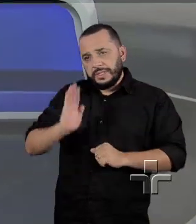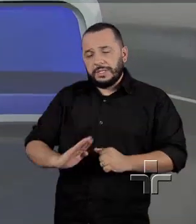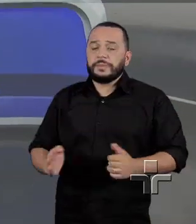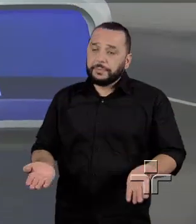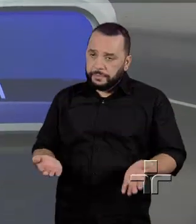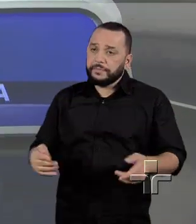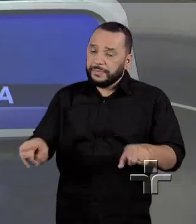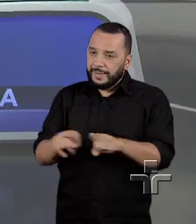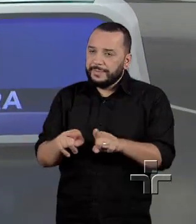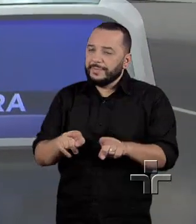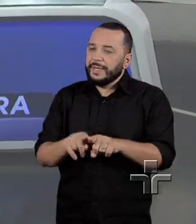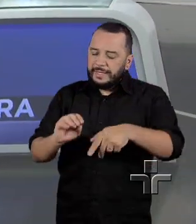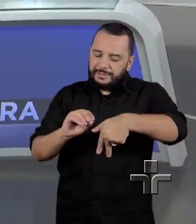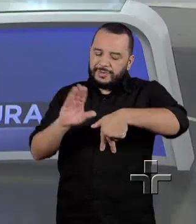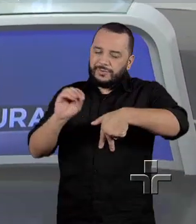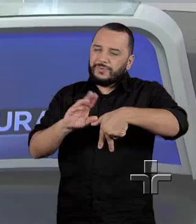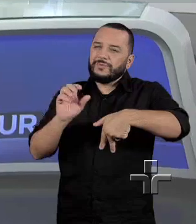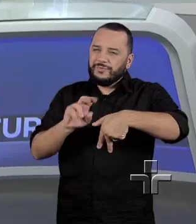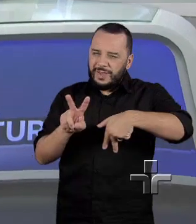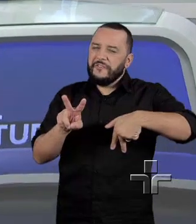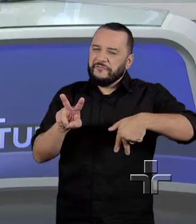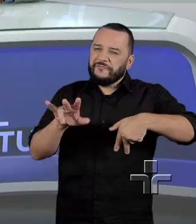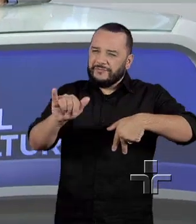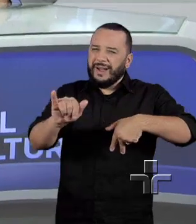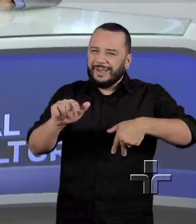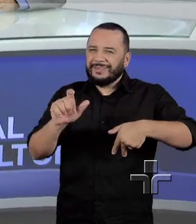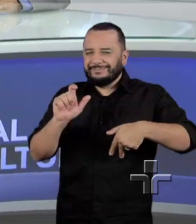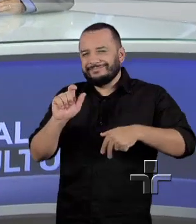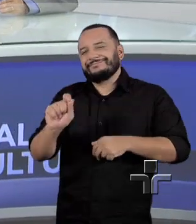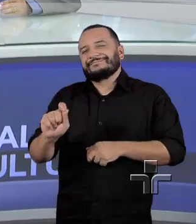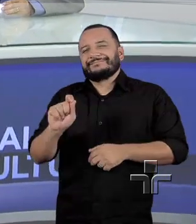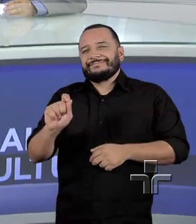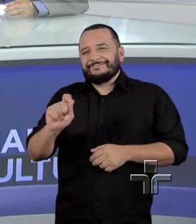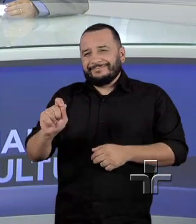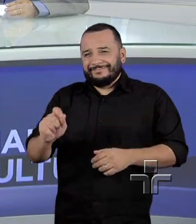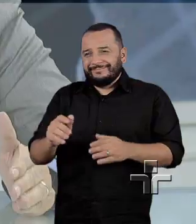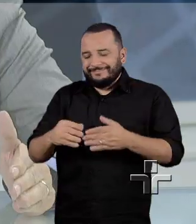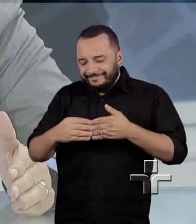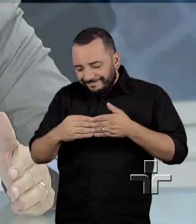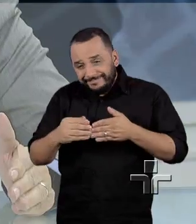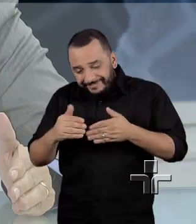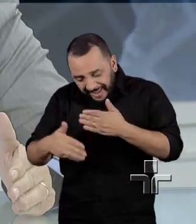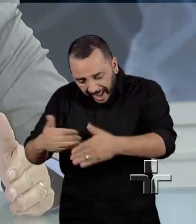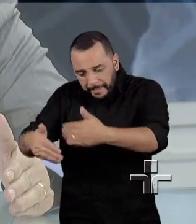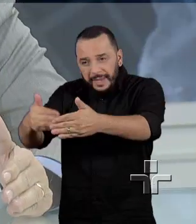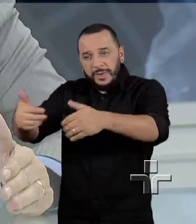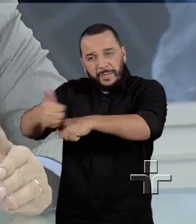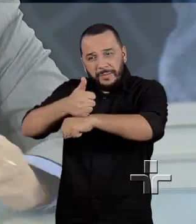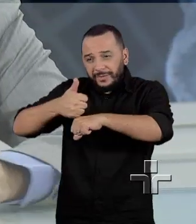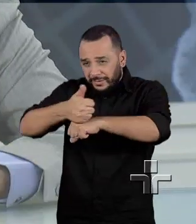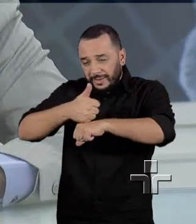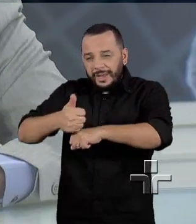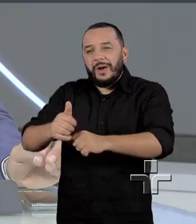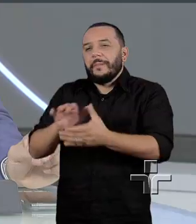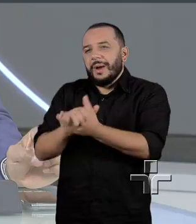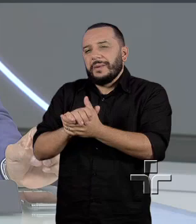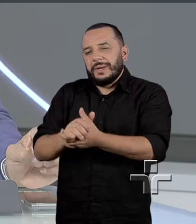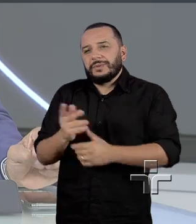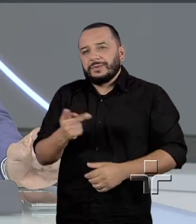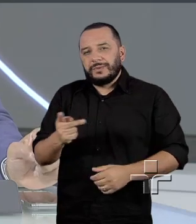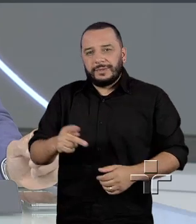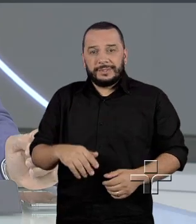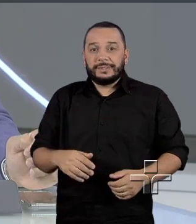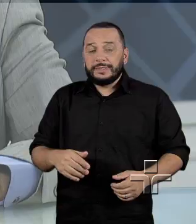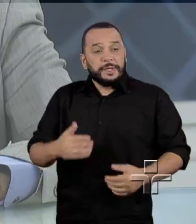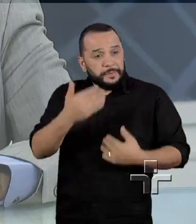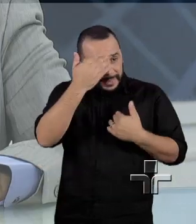uma televisão muito mais conduzida, muito mais no caminho do profissionalismo. Então, meus parabéns. Muito bem. Gaudencio Torquato,